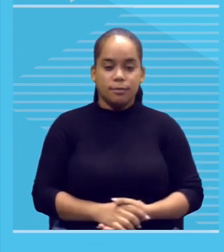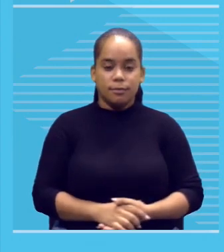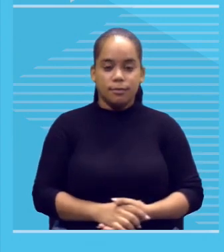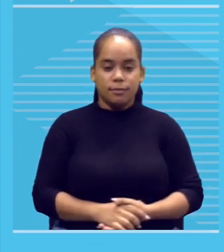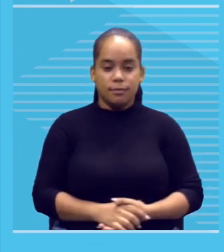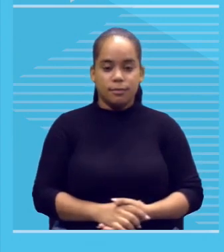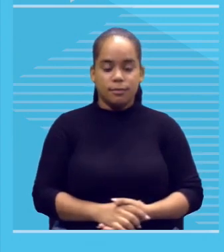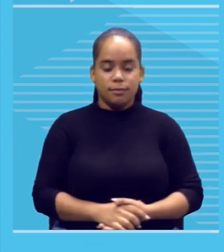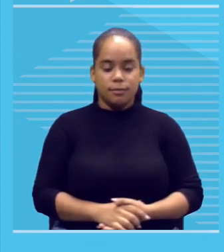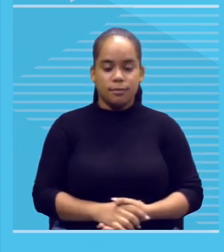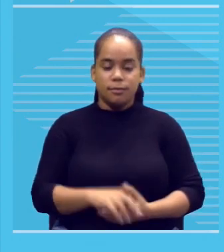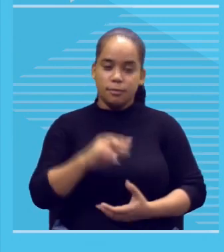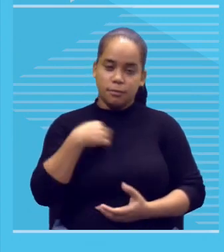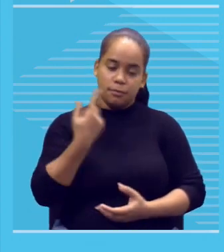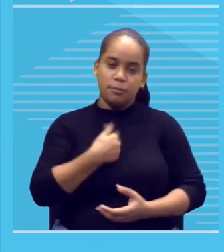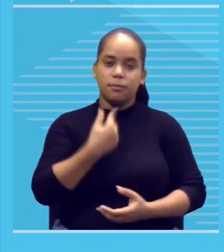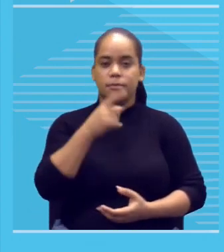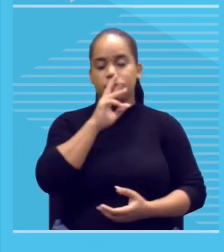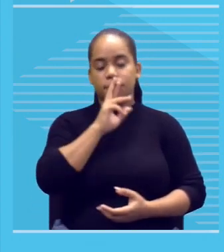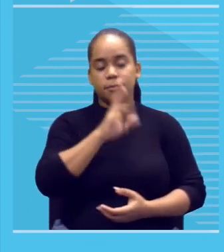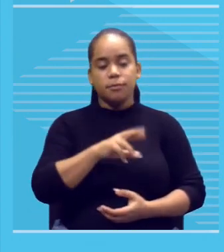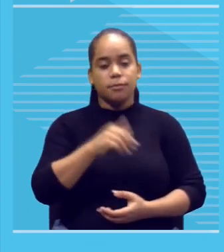15 a nossa resposta